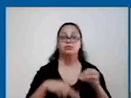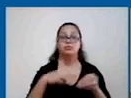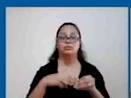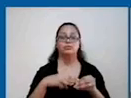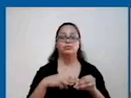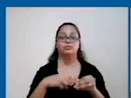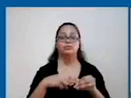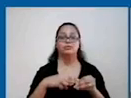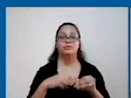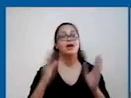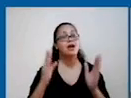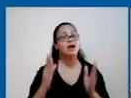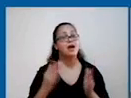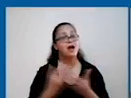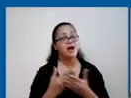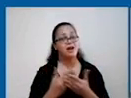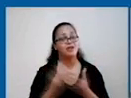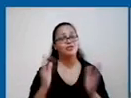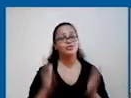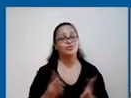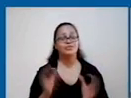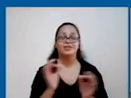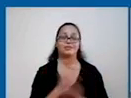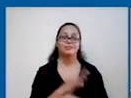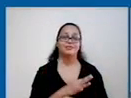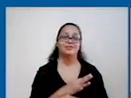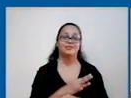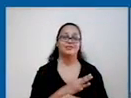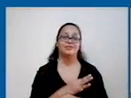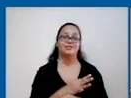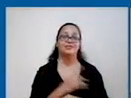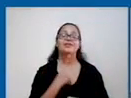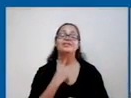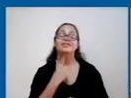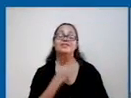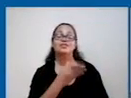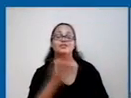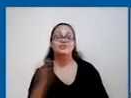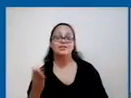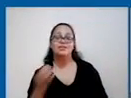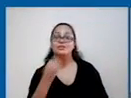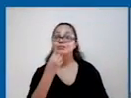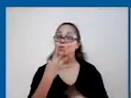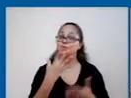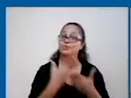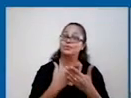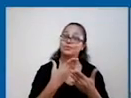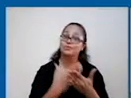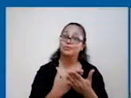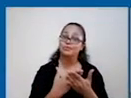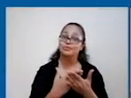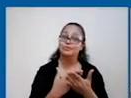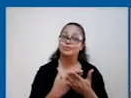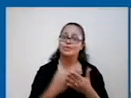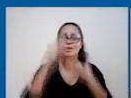E a nossa aula de hoje ela vai ficando por aqui. Eu desejo a vocês bons estudos.